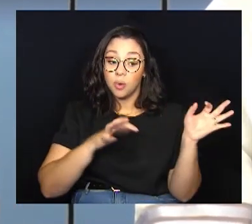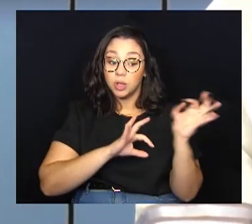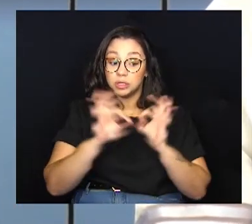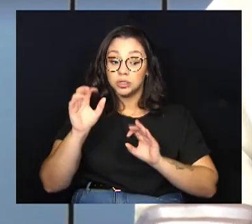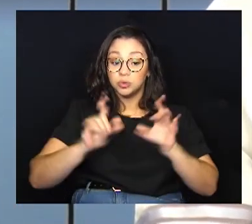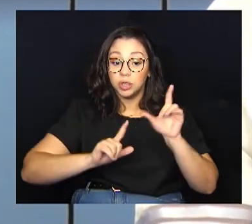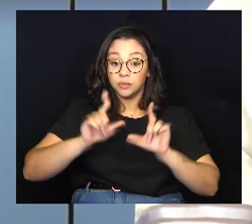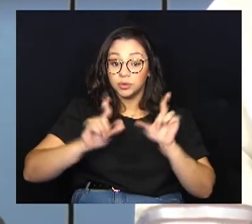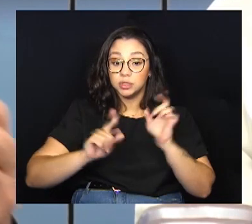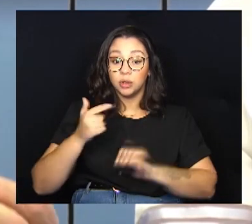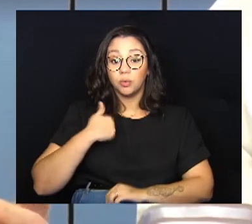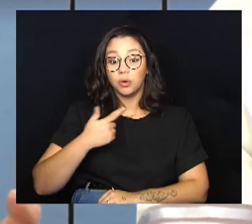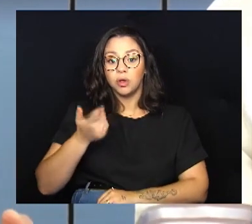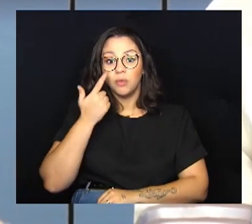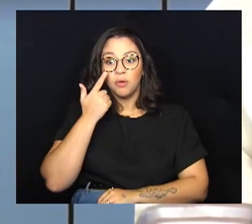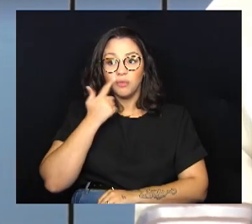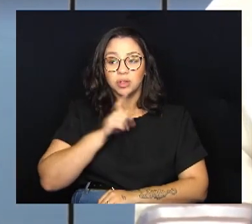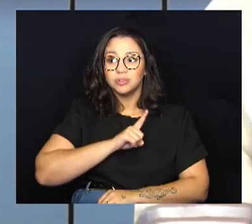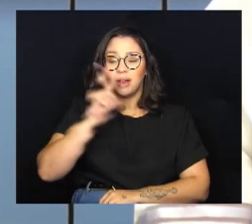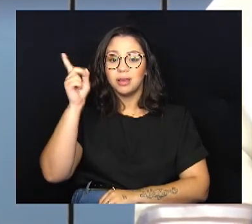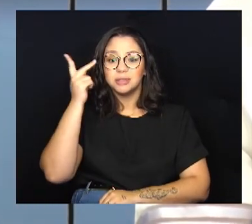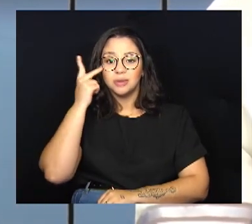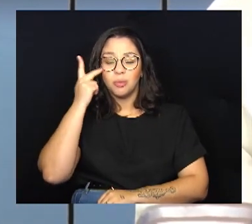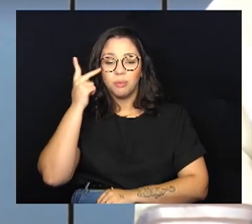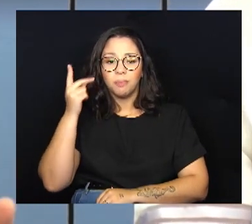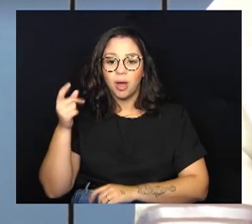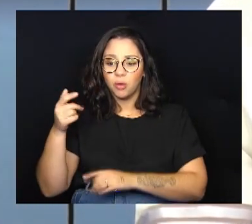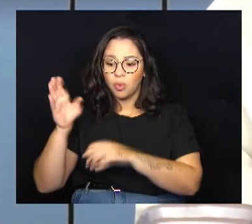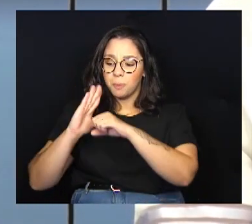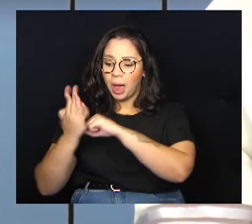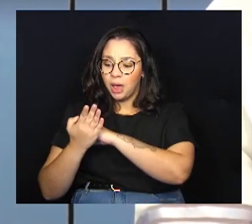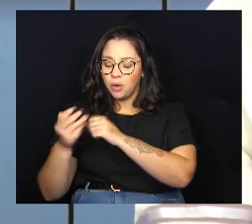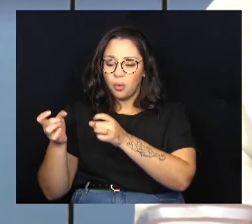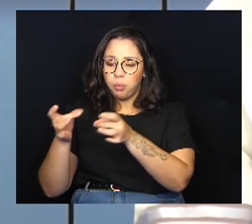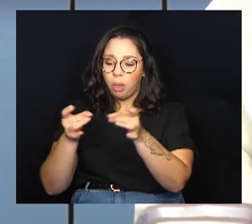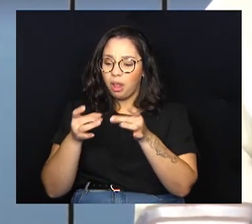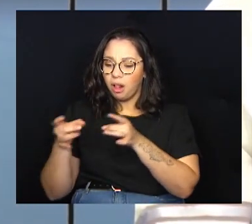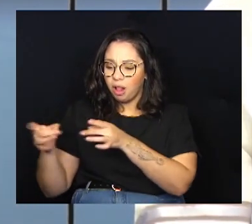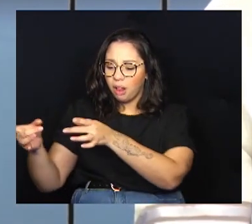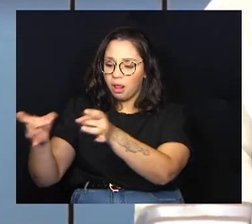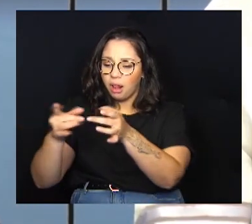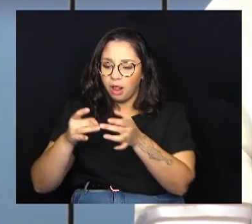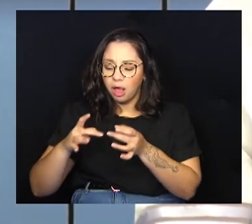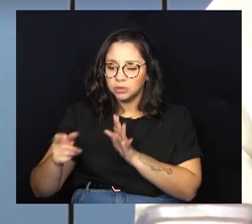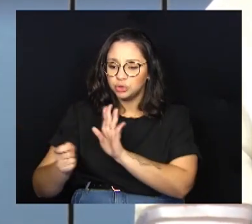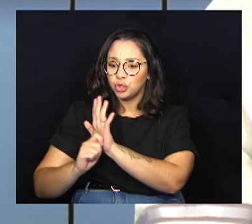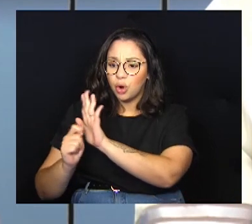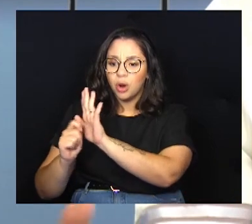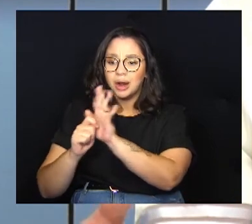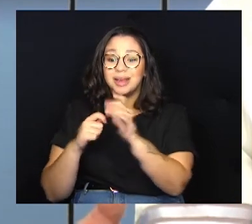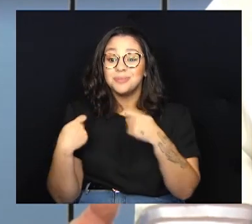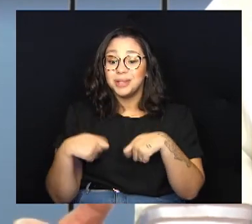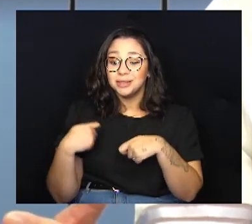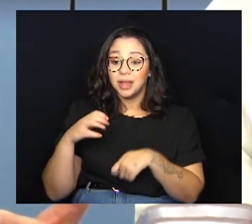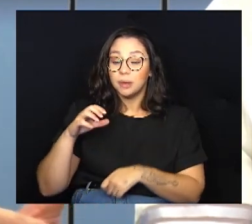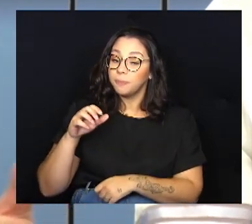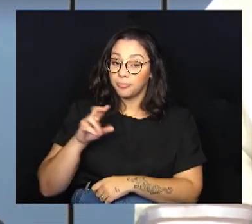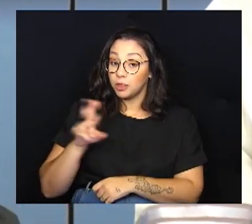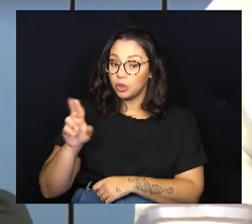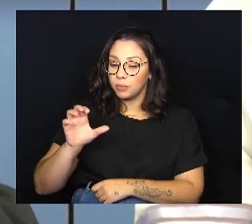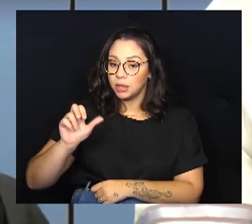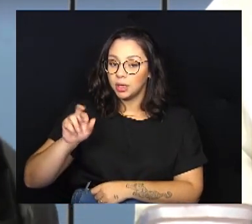no Conselho Municipal, que tem participação tanto do governo municipal quanto da sociedade civil.